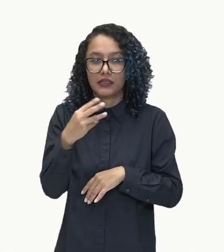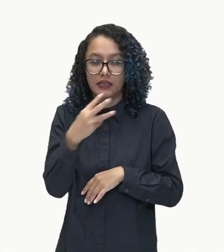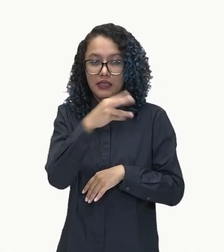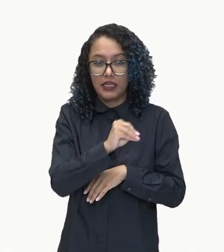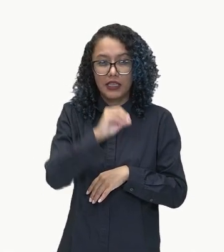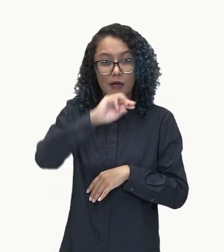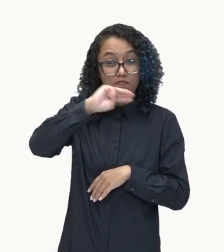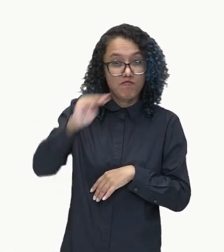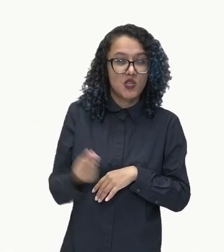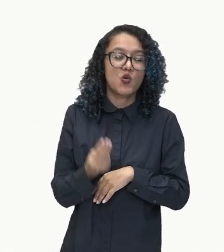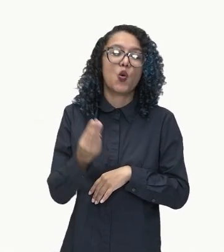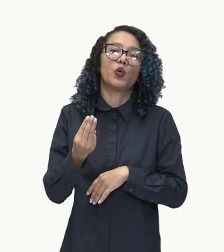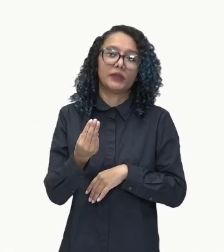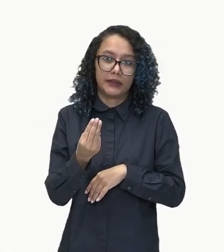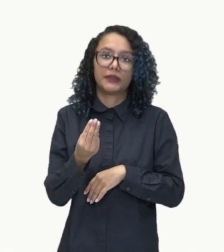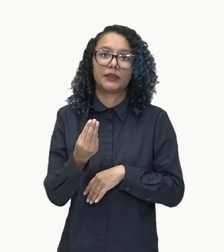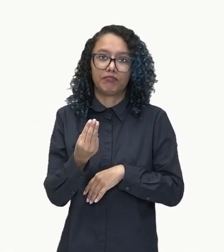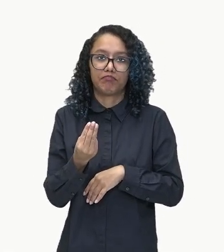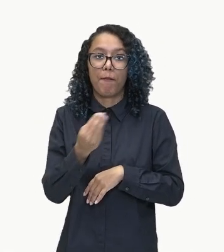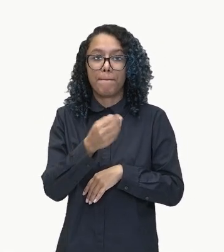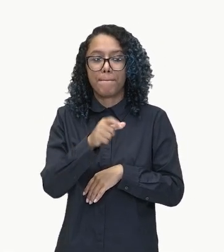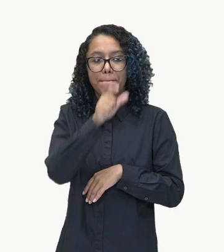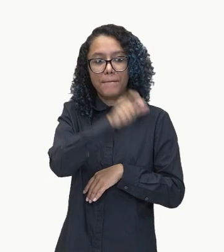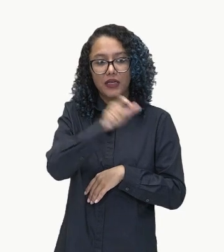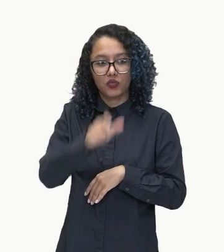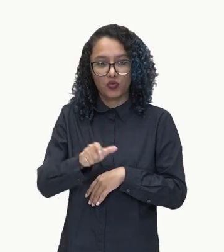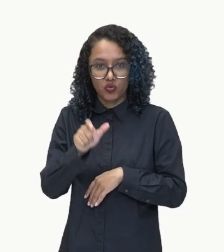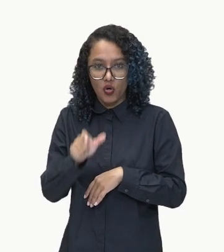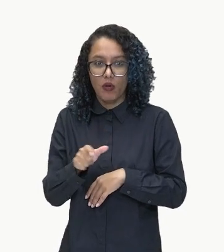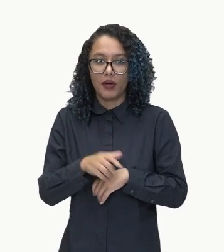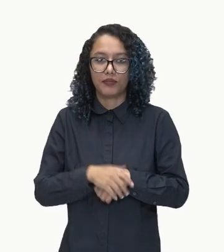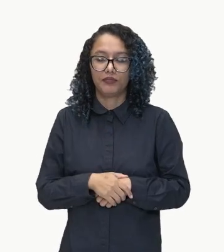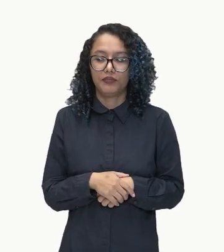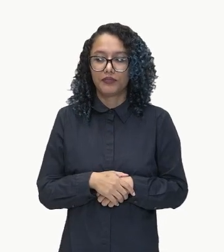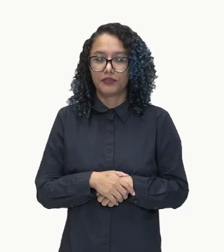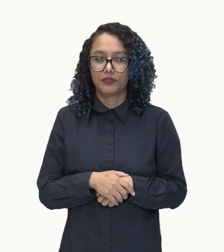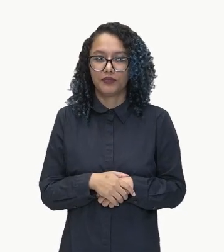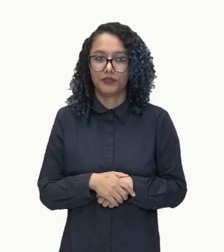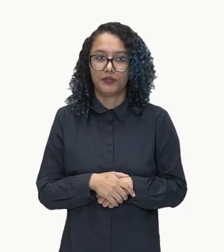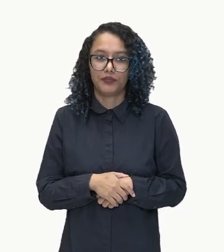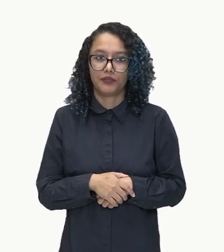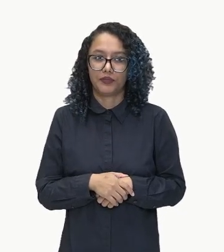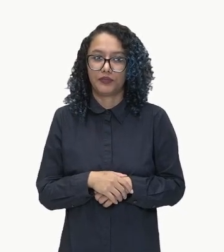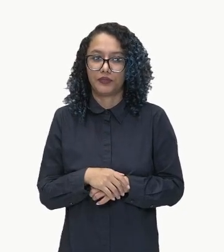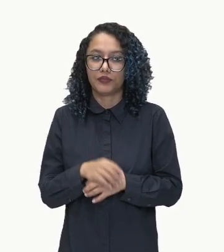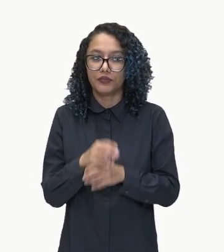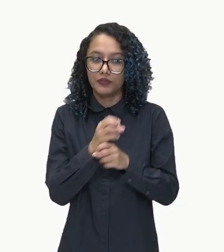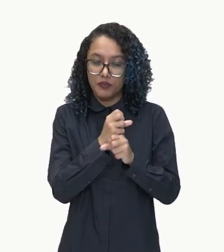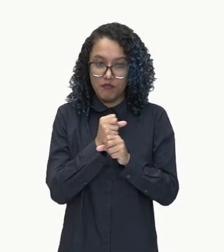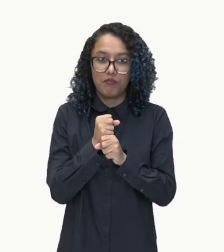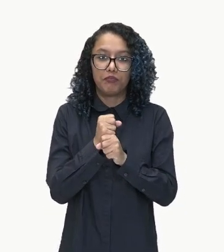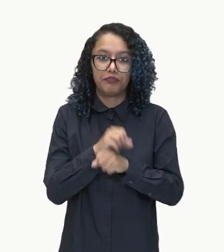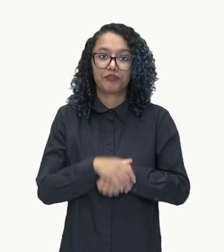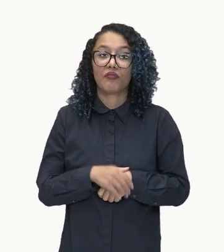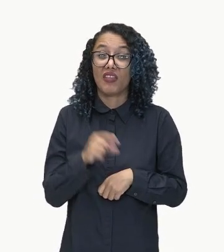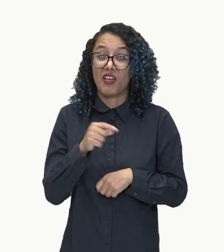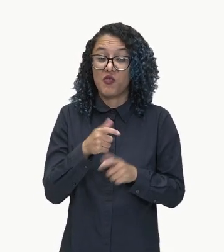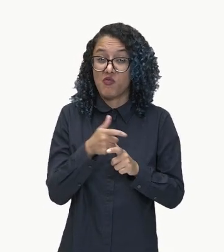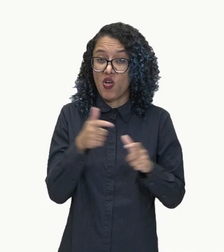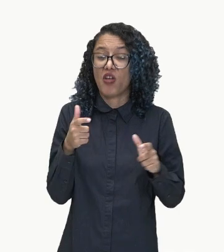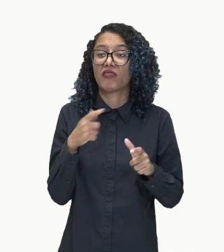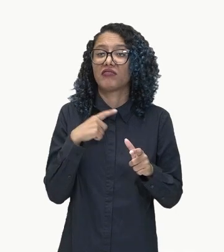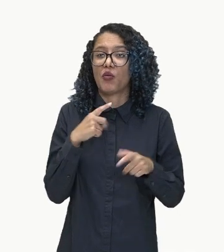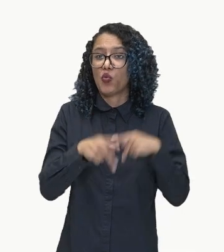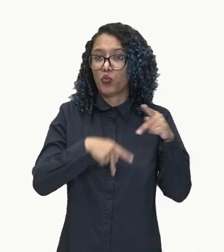de habitantes, tá? Então, os Estados Unidos vai estar entre os 10 maiores em questão de população